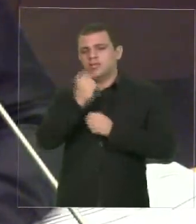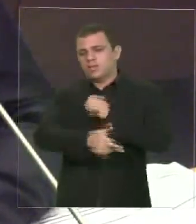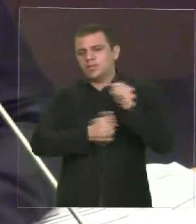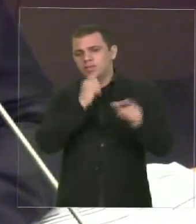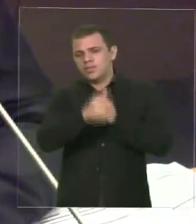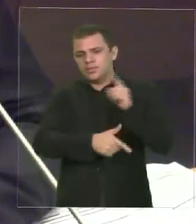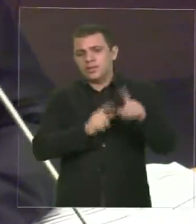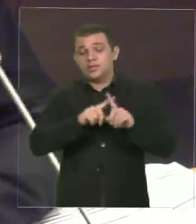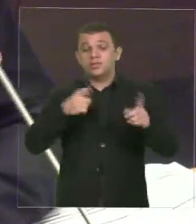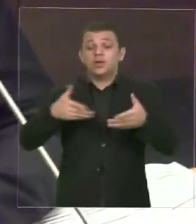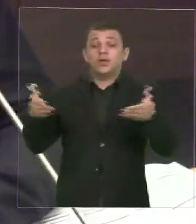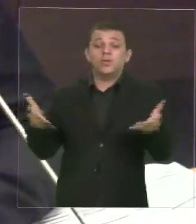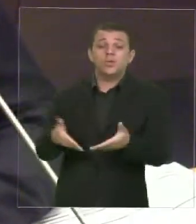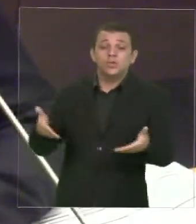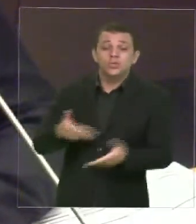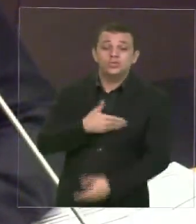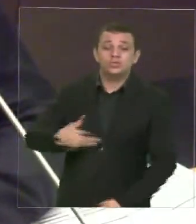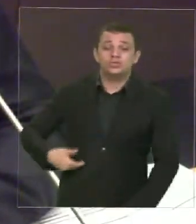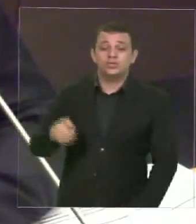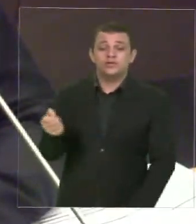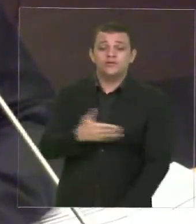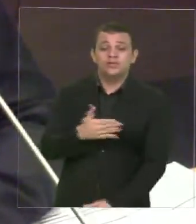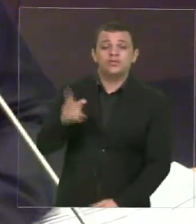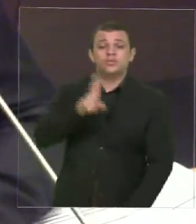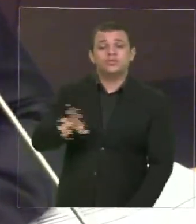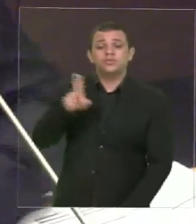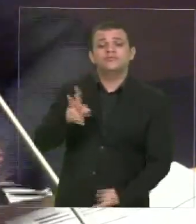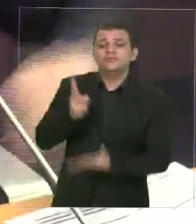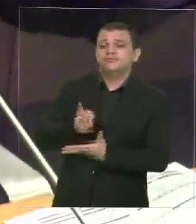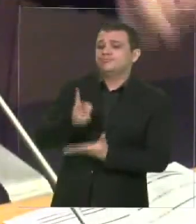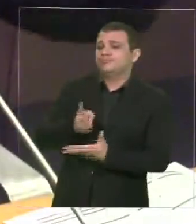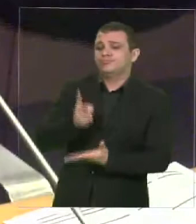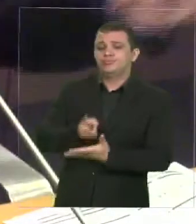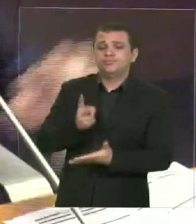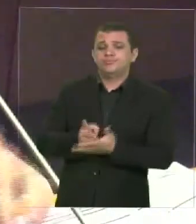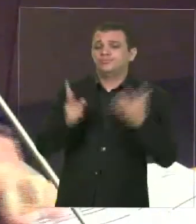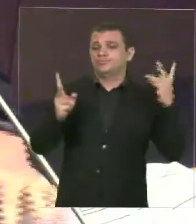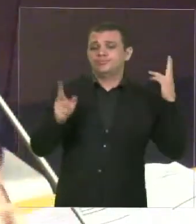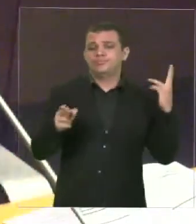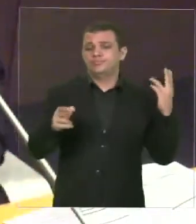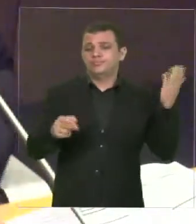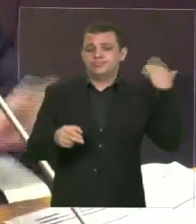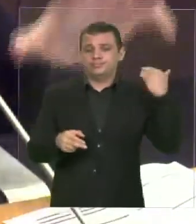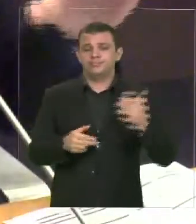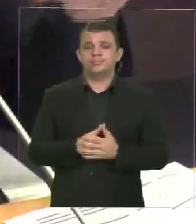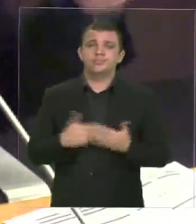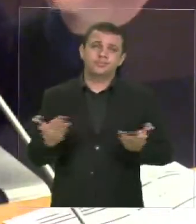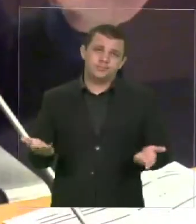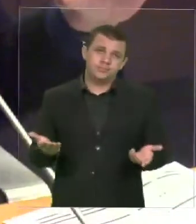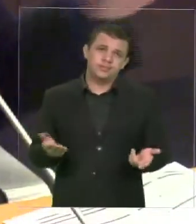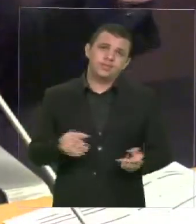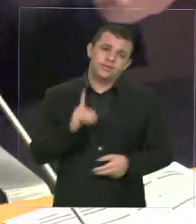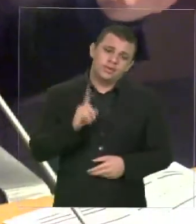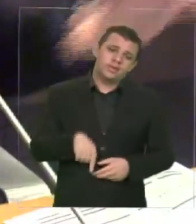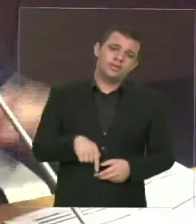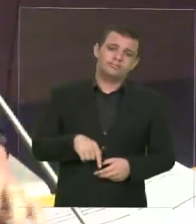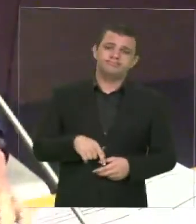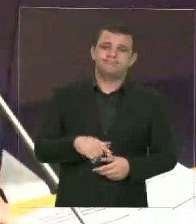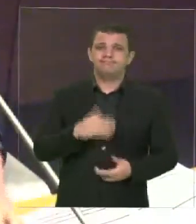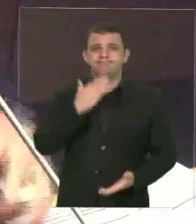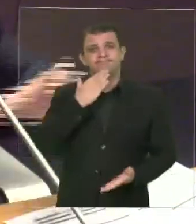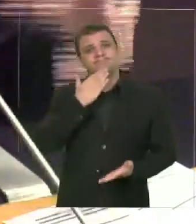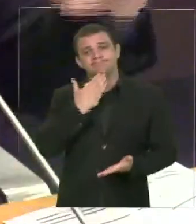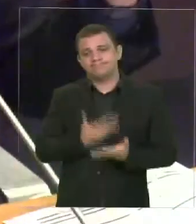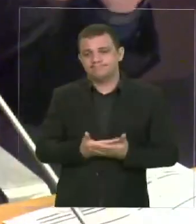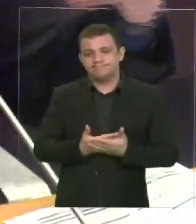utilizando exatamente destes mesmos contratos do governo anterior. Então, é uma coisa